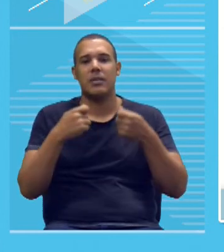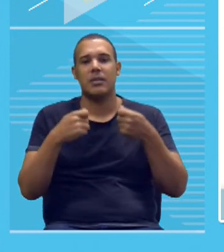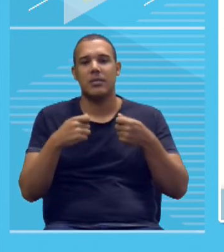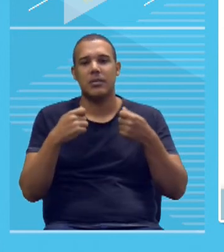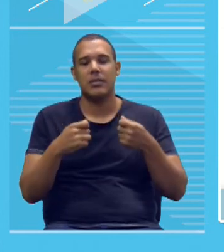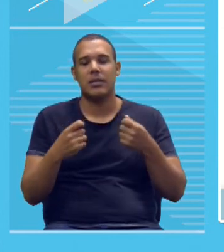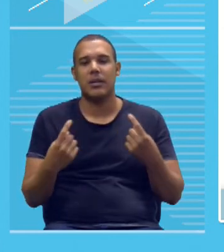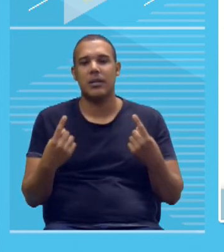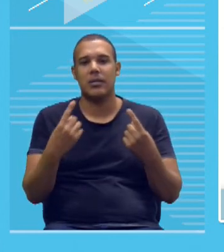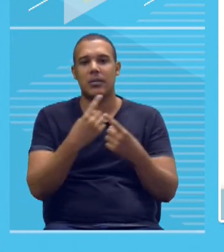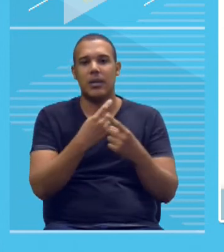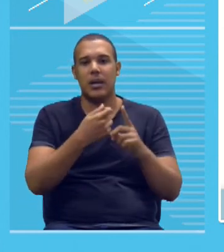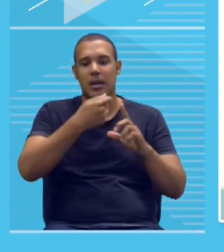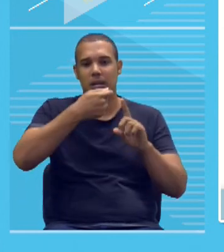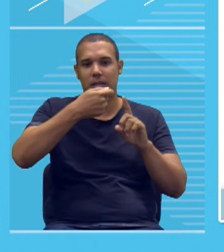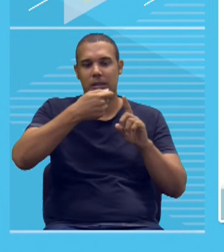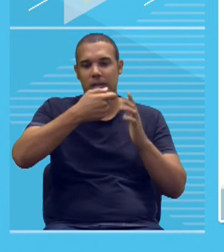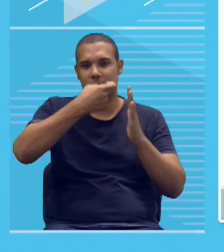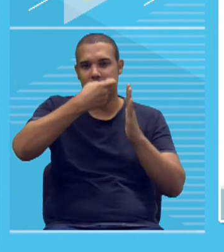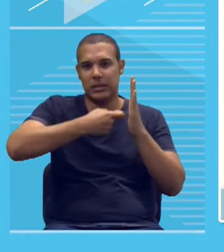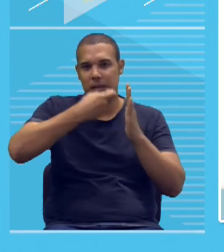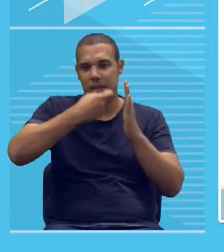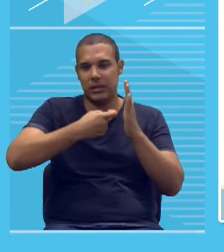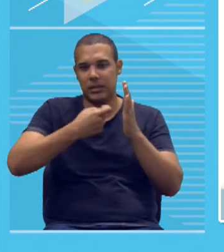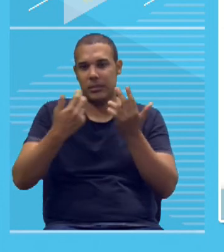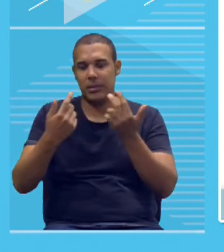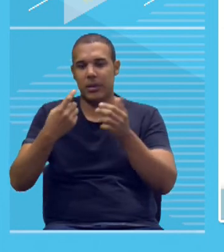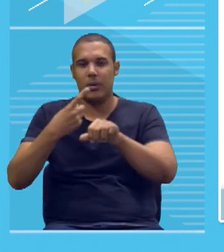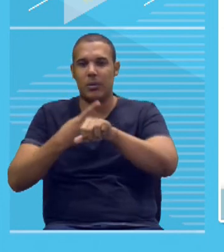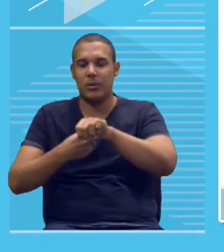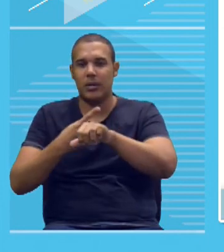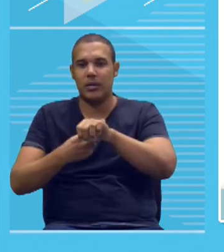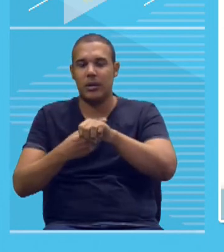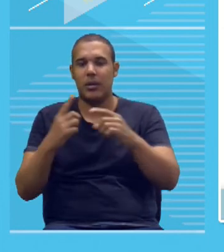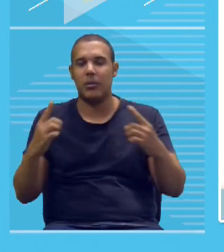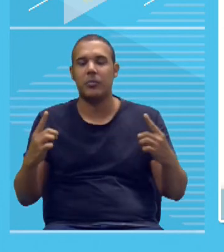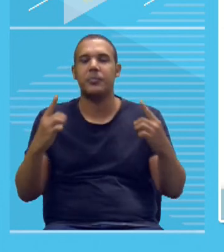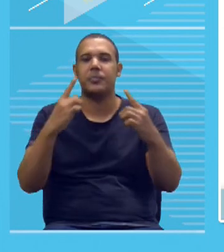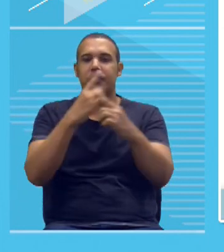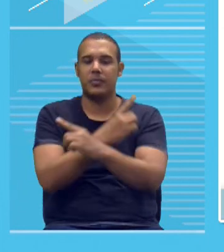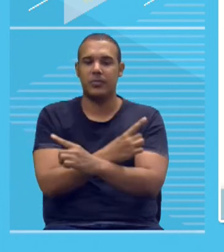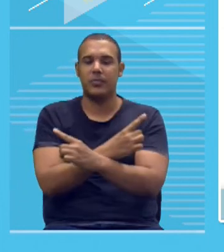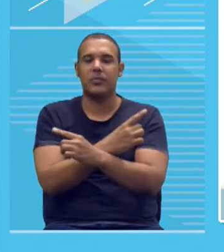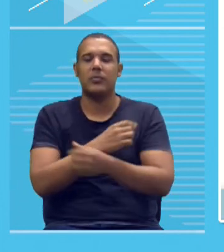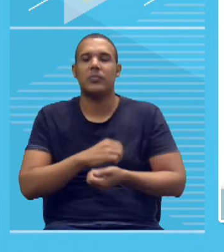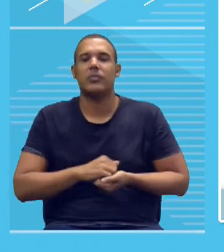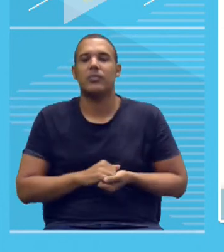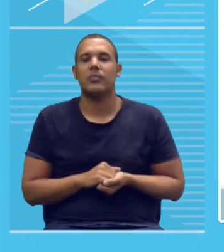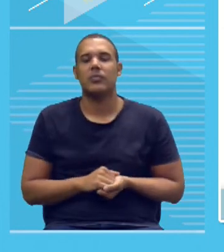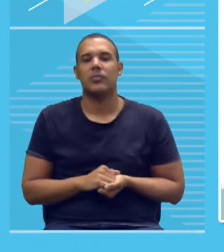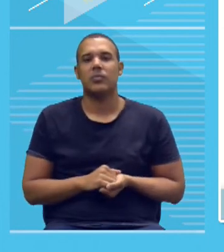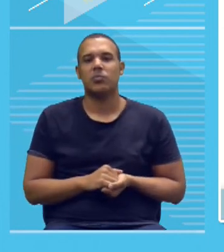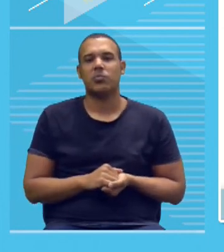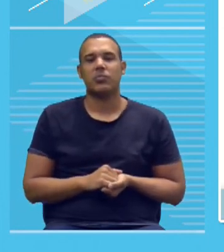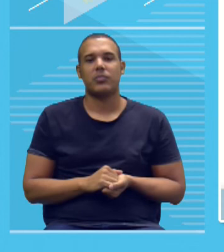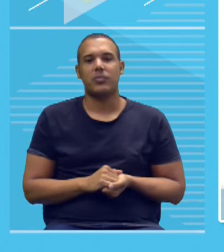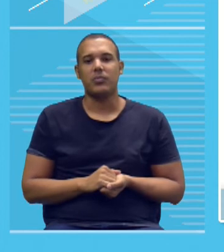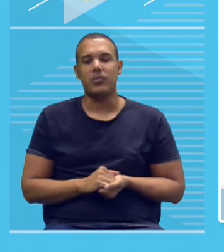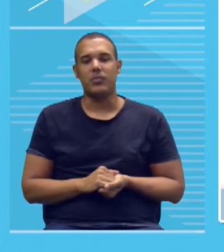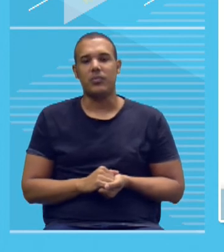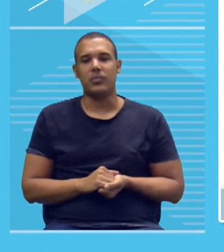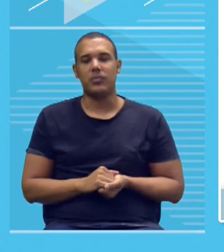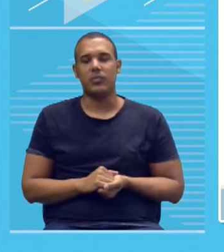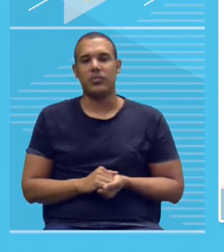conversão da unidade da taxa para a unidade do tempo ou da unidade do tempo para a unidade da taxa